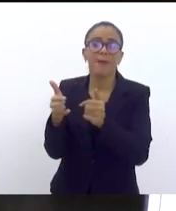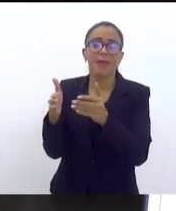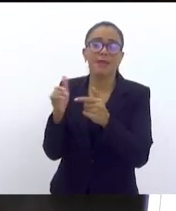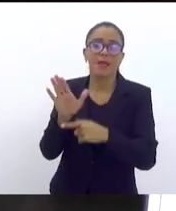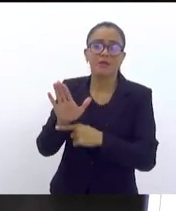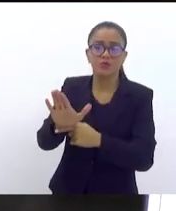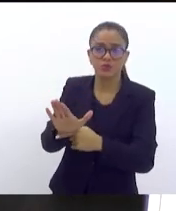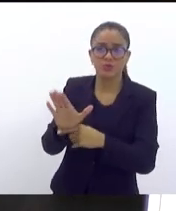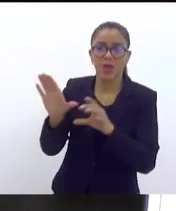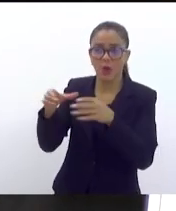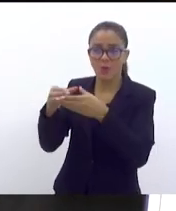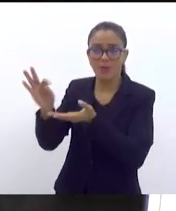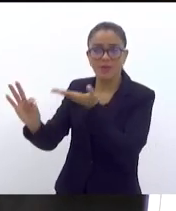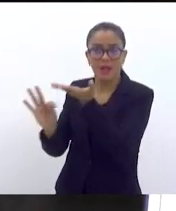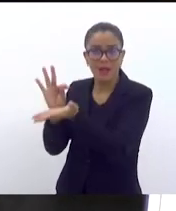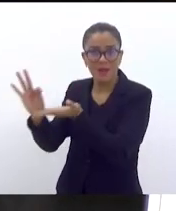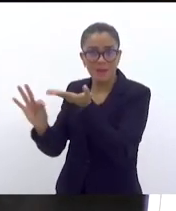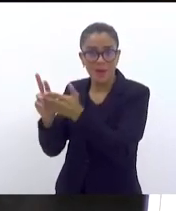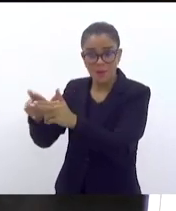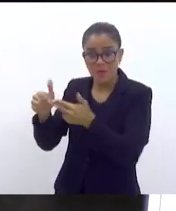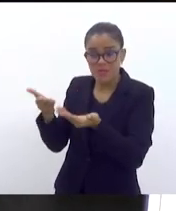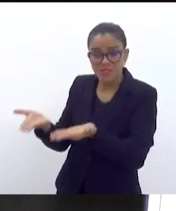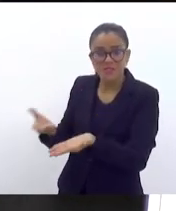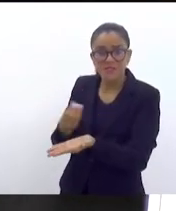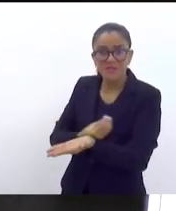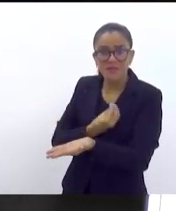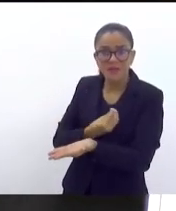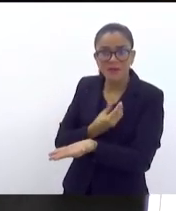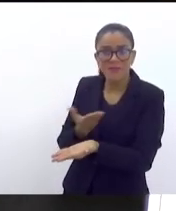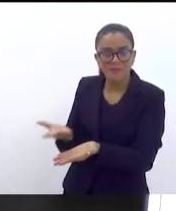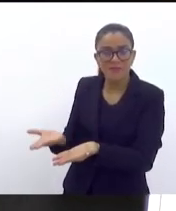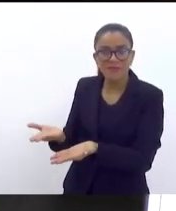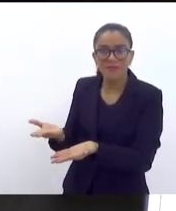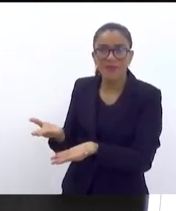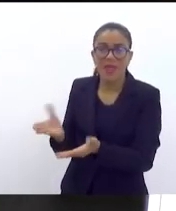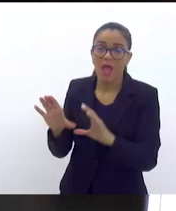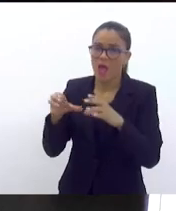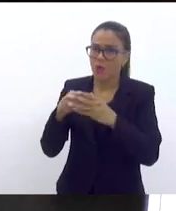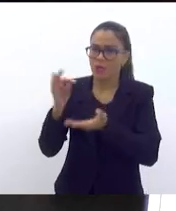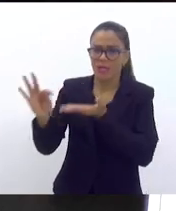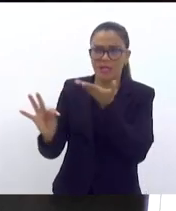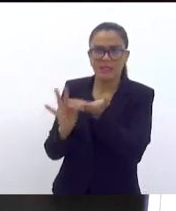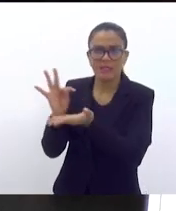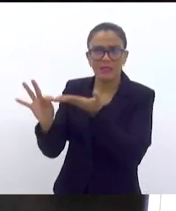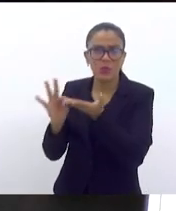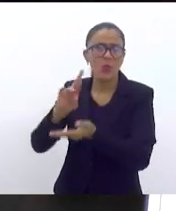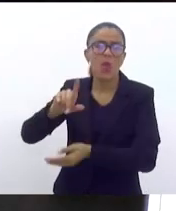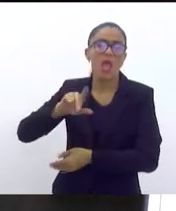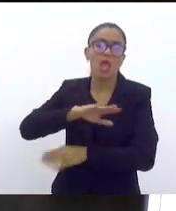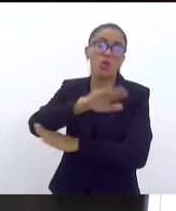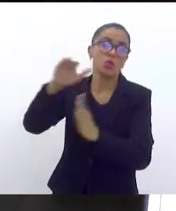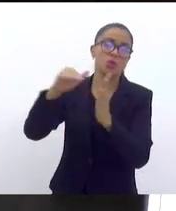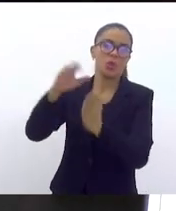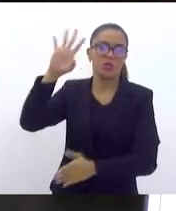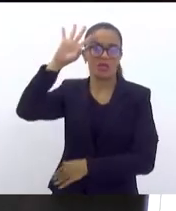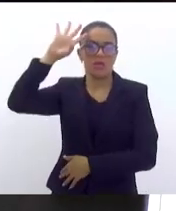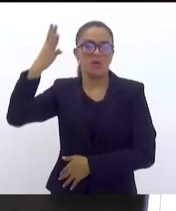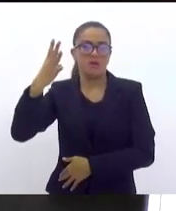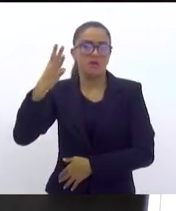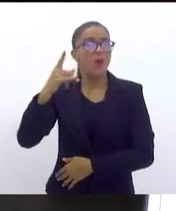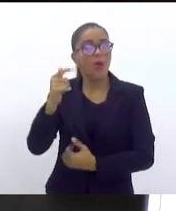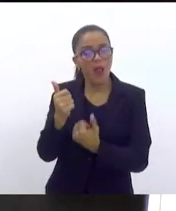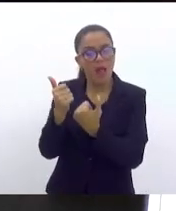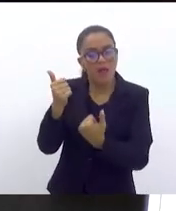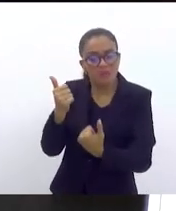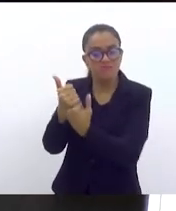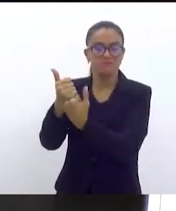as comunidades terapêuticas por isso que elas estão aí as comunidades terapêuticas elas não são talvez a grande solução a Total Solução Não elas são acessório